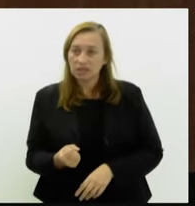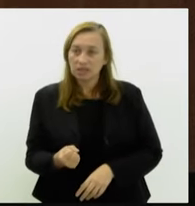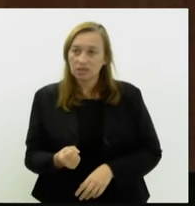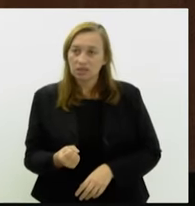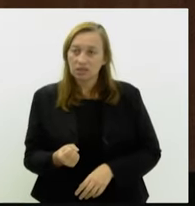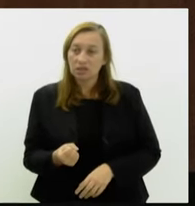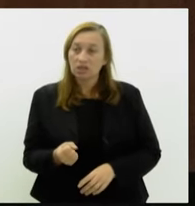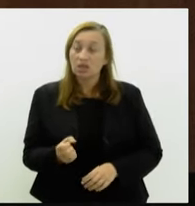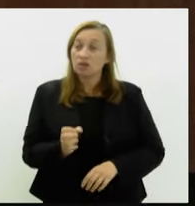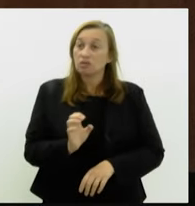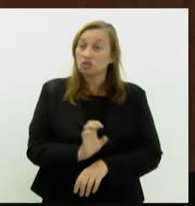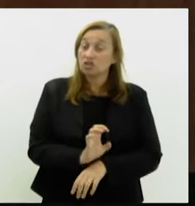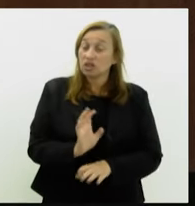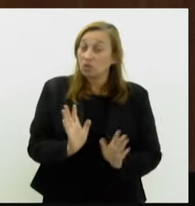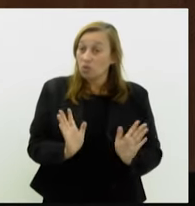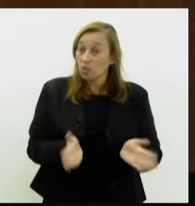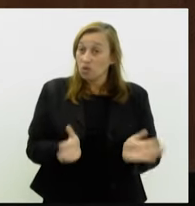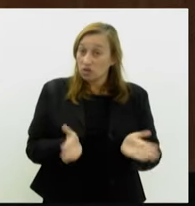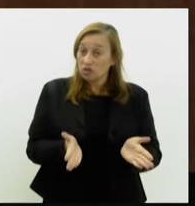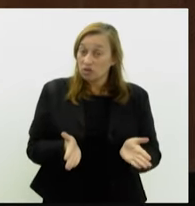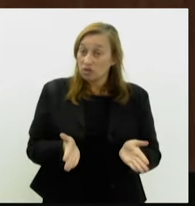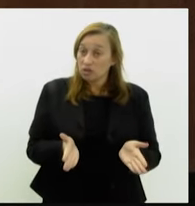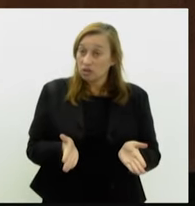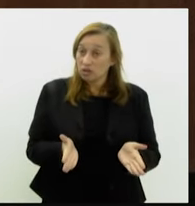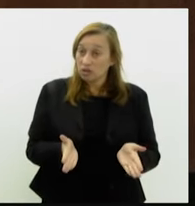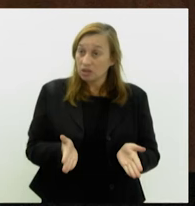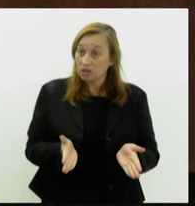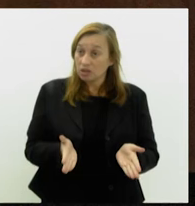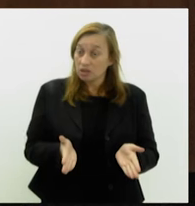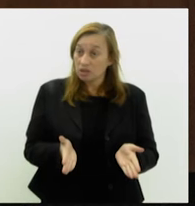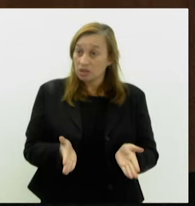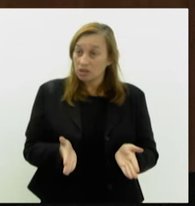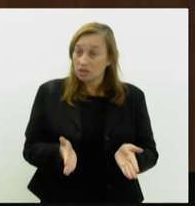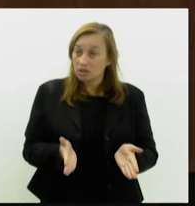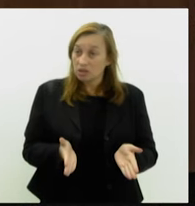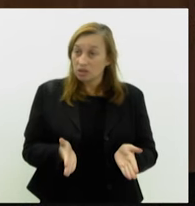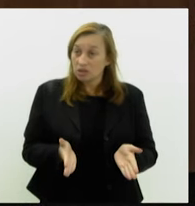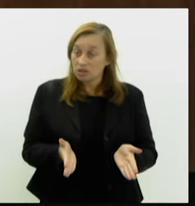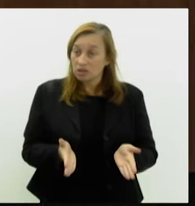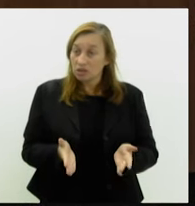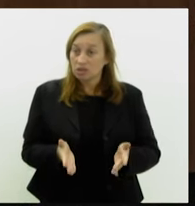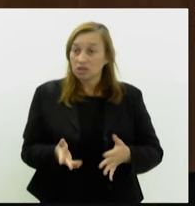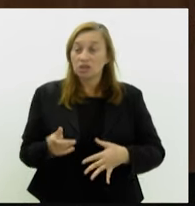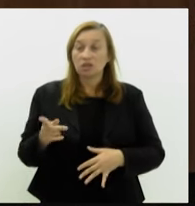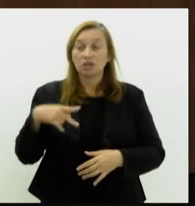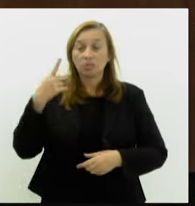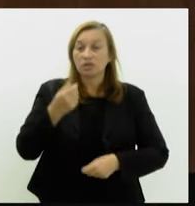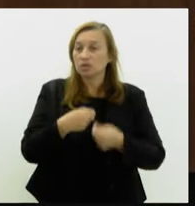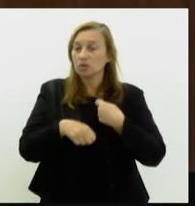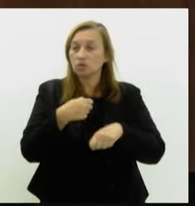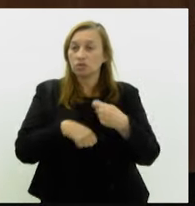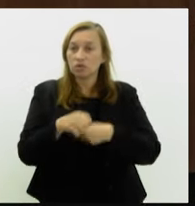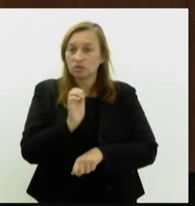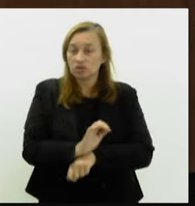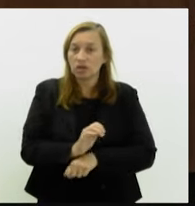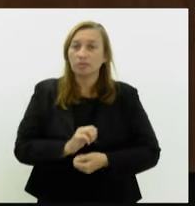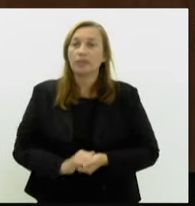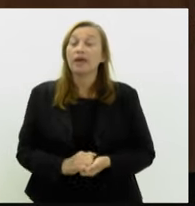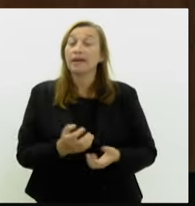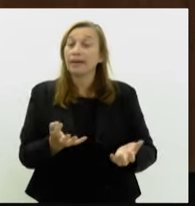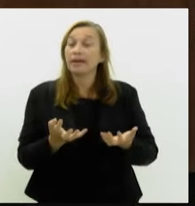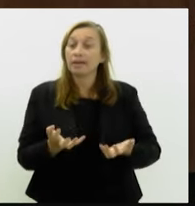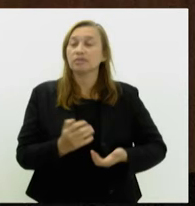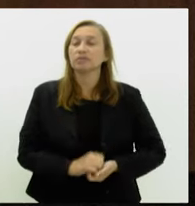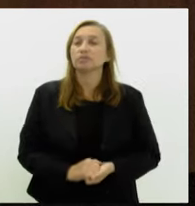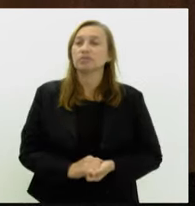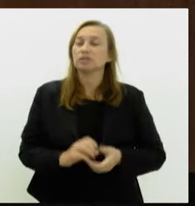paralelo que hoje se coloca seja artifício da política e da economia do nosso Estado. Queremos